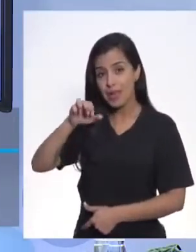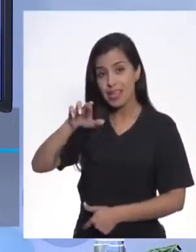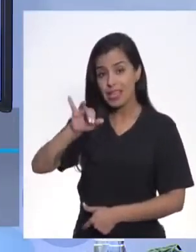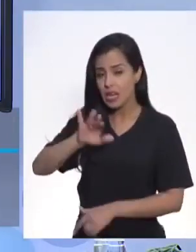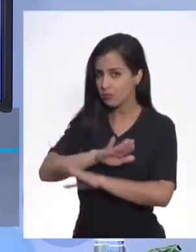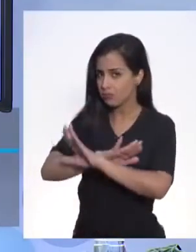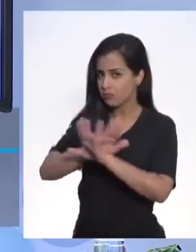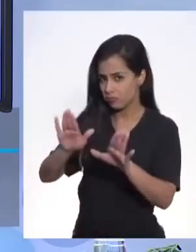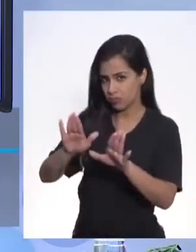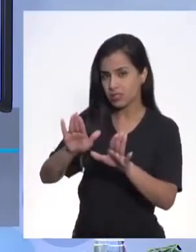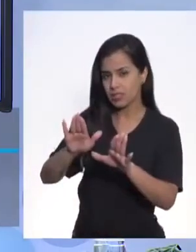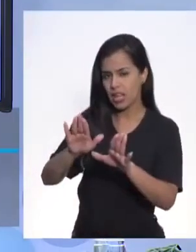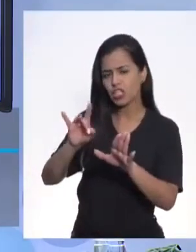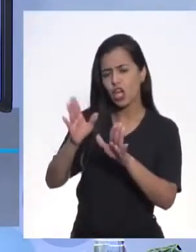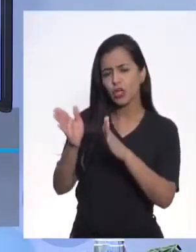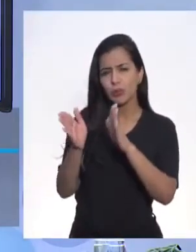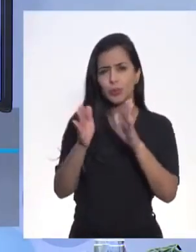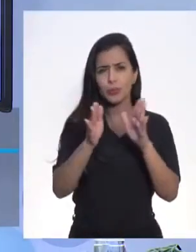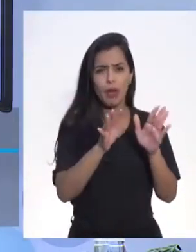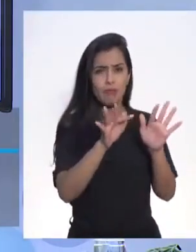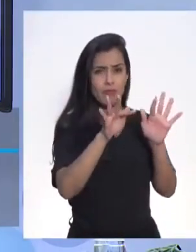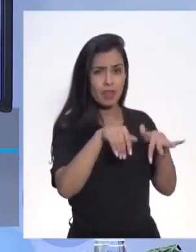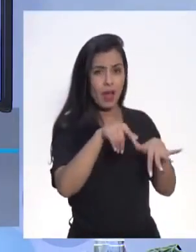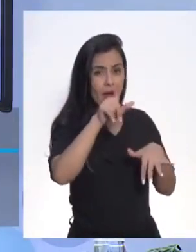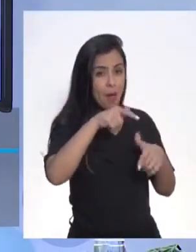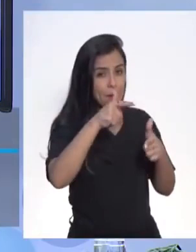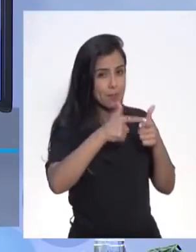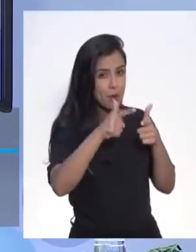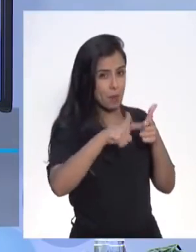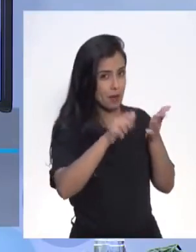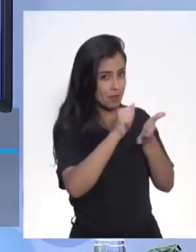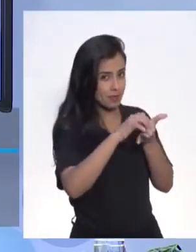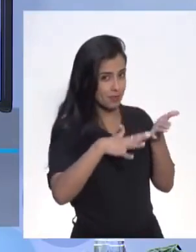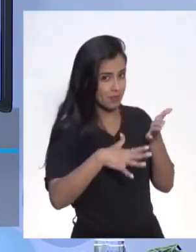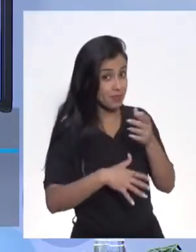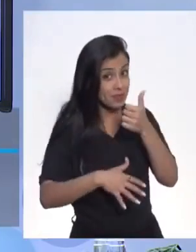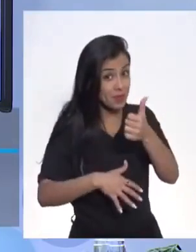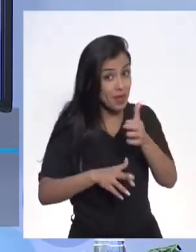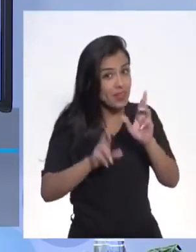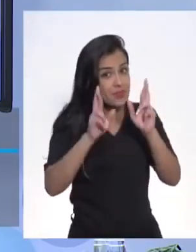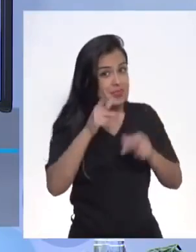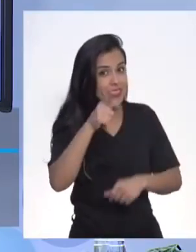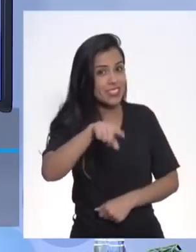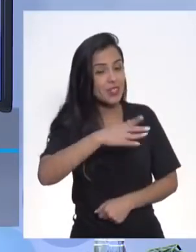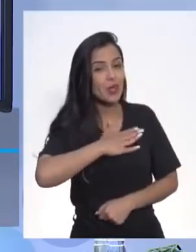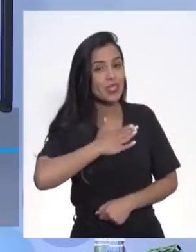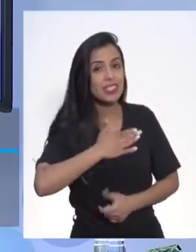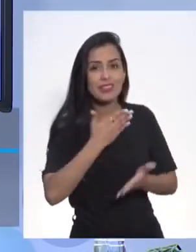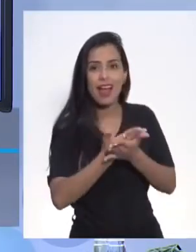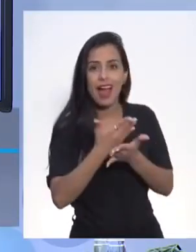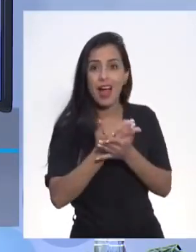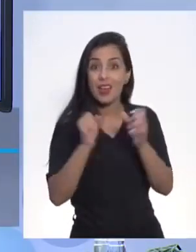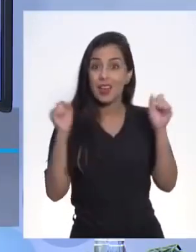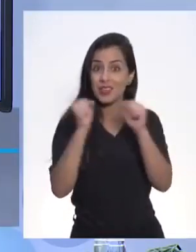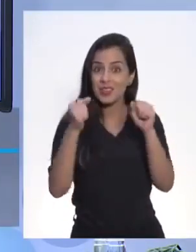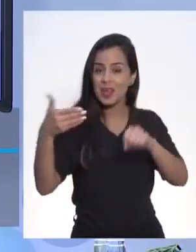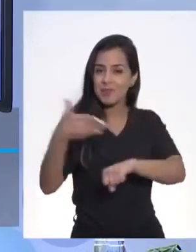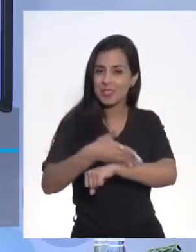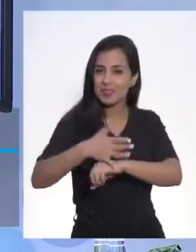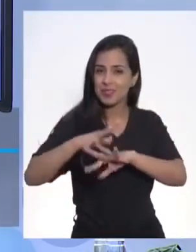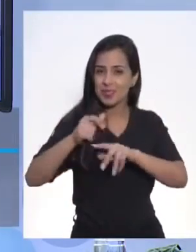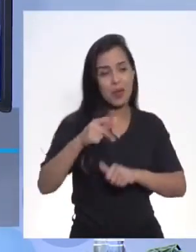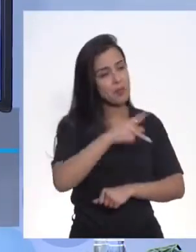finalzinho, na última aula lá da sequência 1, que é a parte de problemas, tá bom? Espero que vocês tenham gostado da aula, adorei a participação de